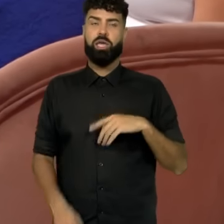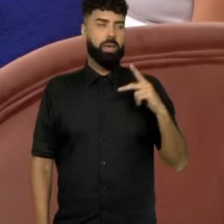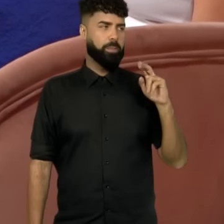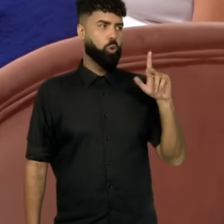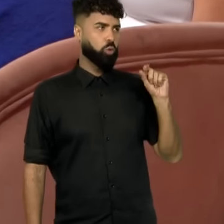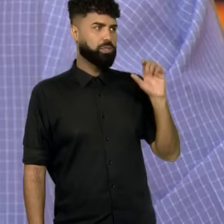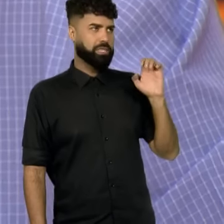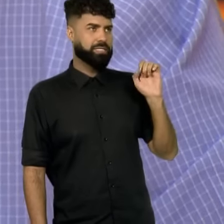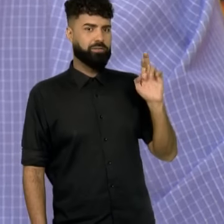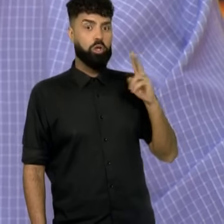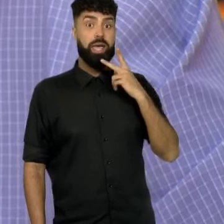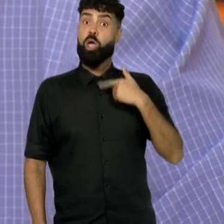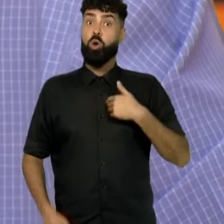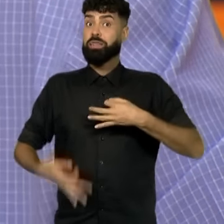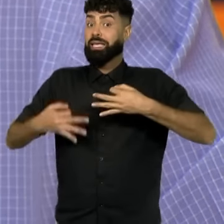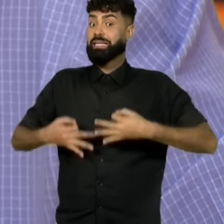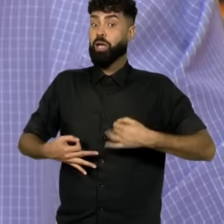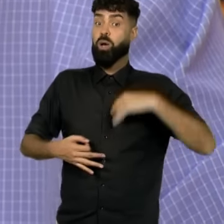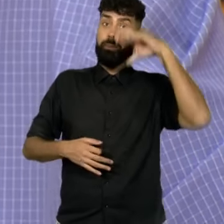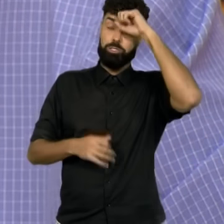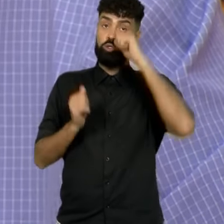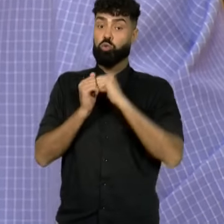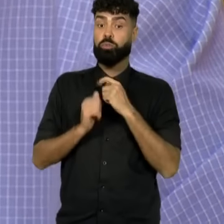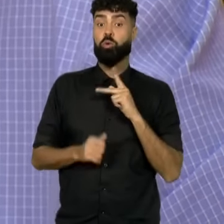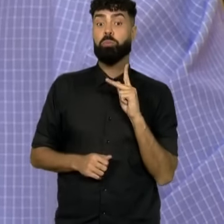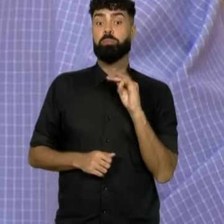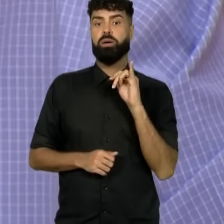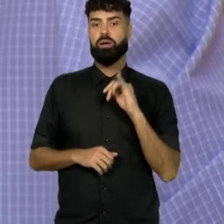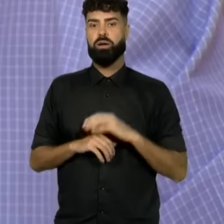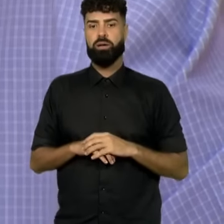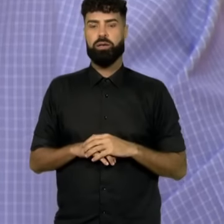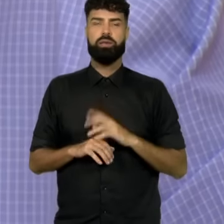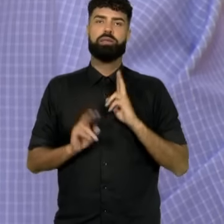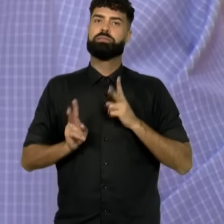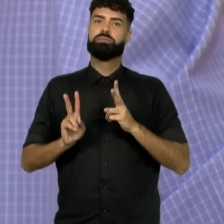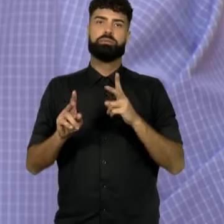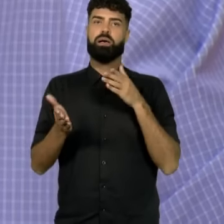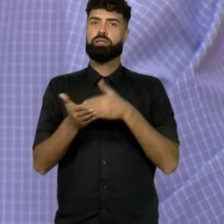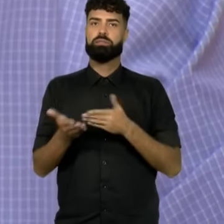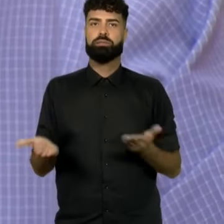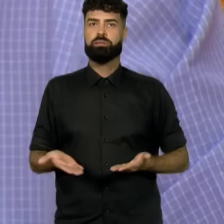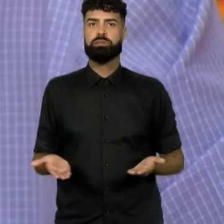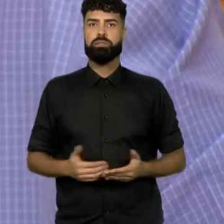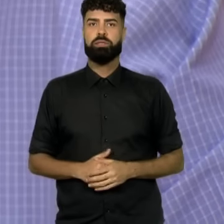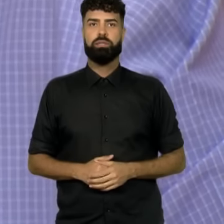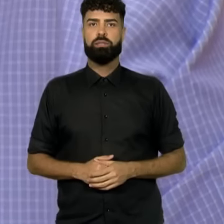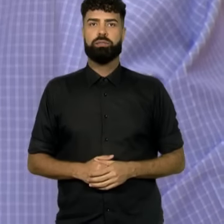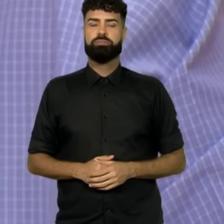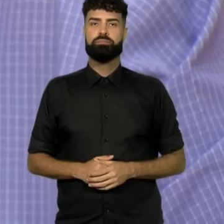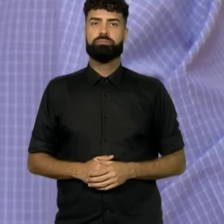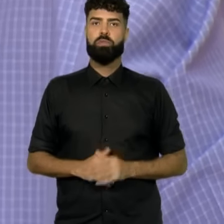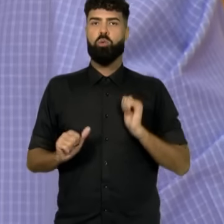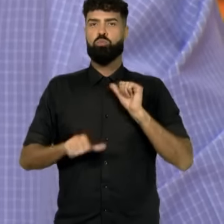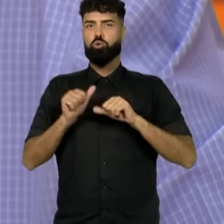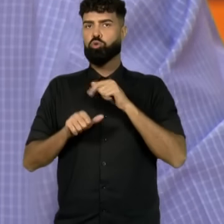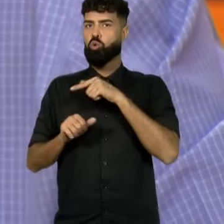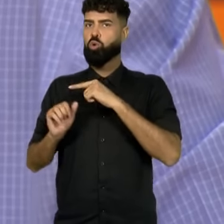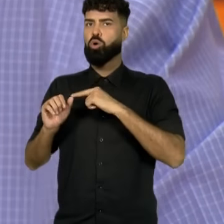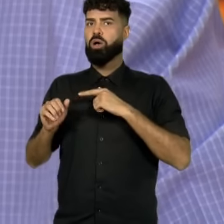Isso. Eu falei, não, minha dignidade aprendi com meu pai e sigo ela até hoje. E eles mudaram a carreira dela e a carreira dela foi